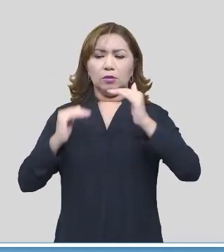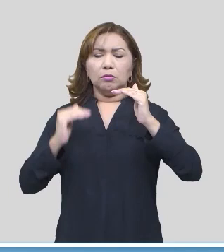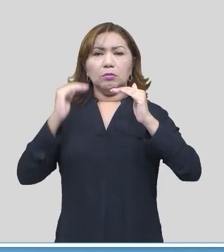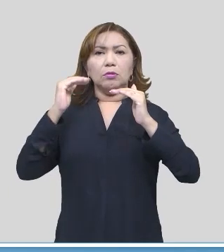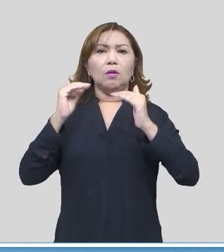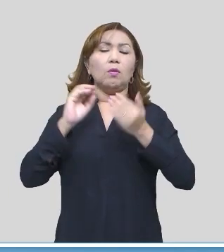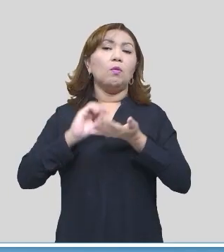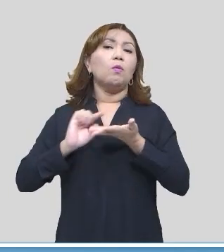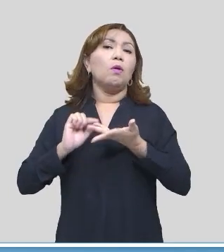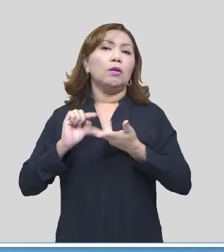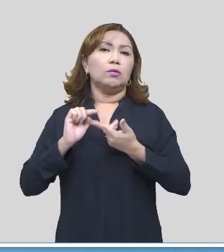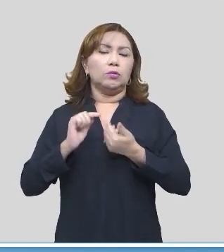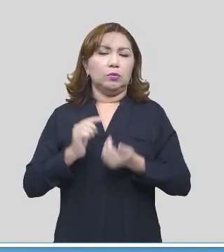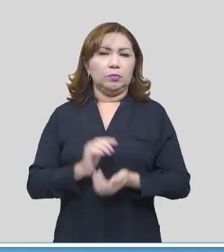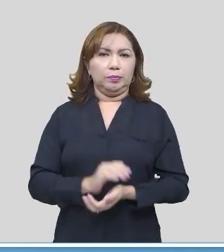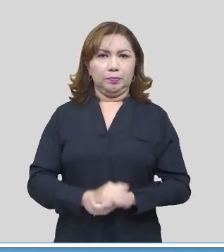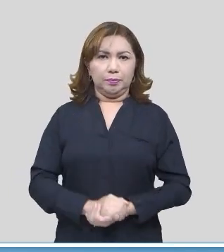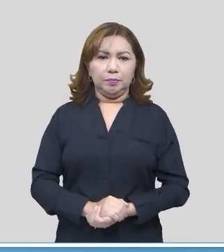mãe?